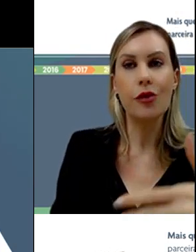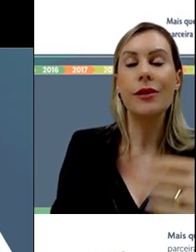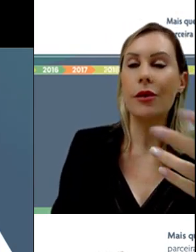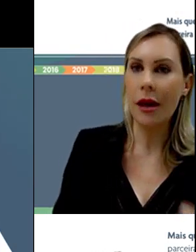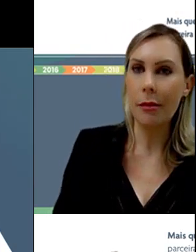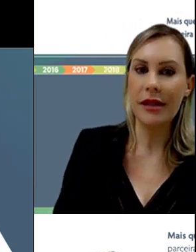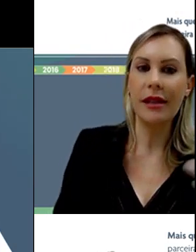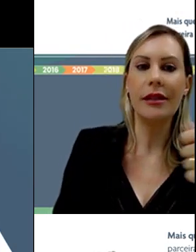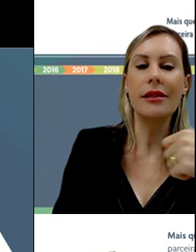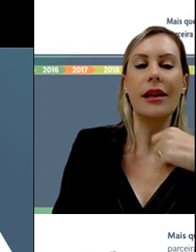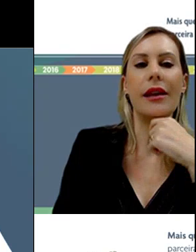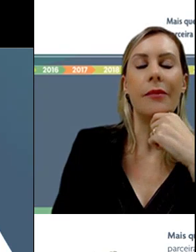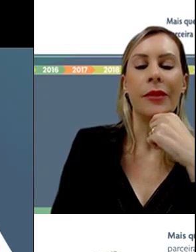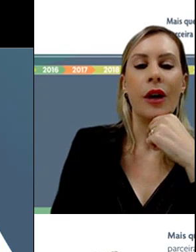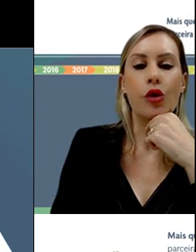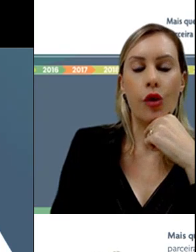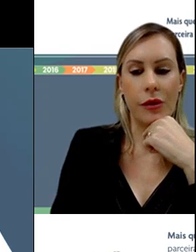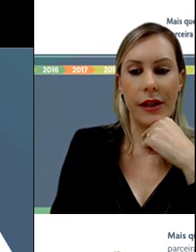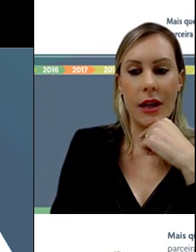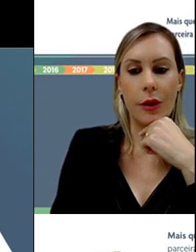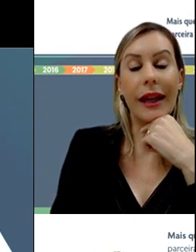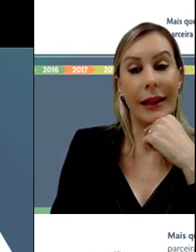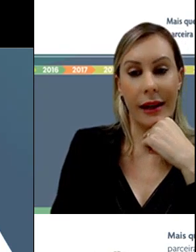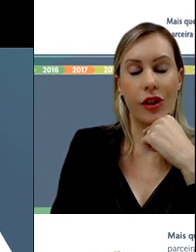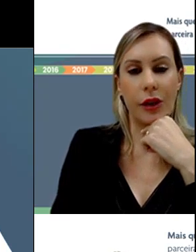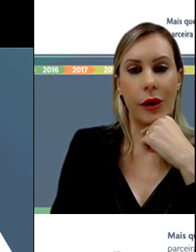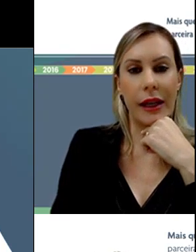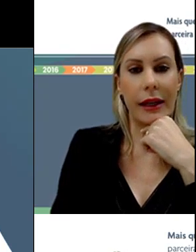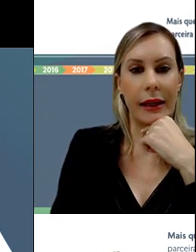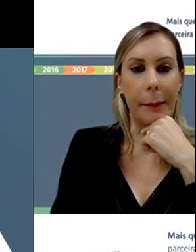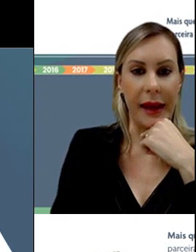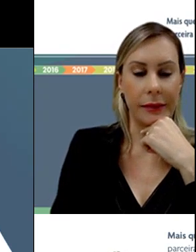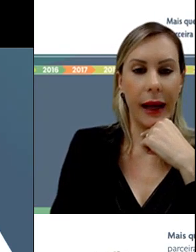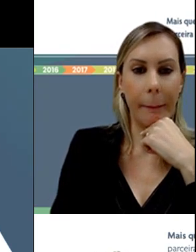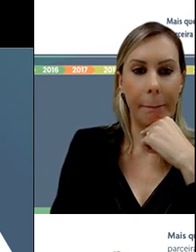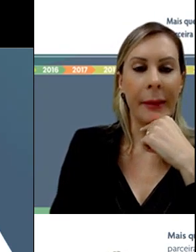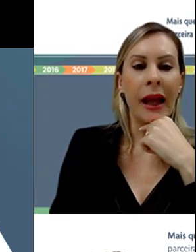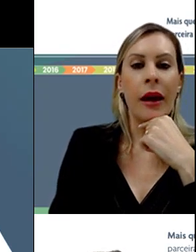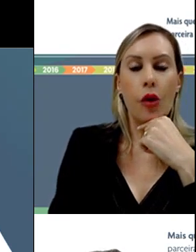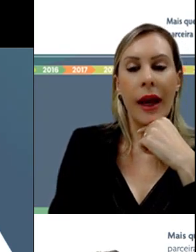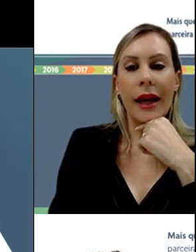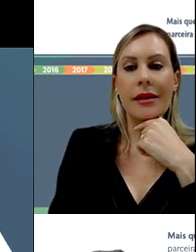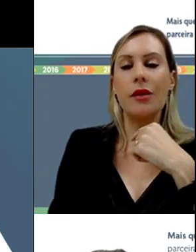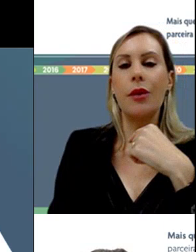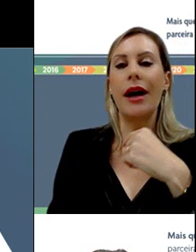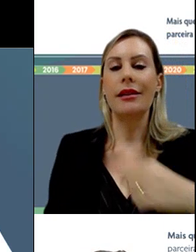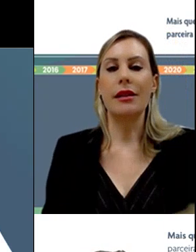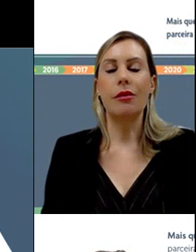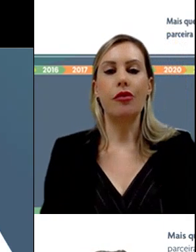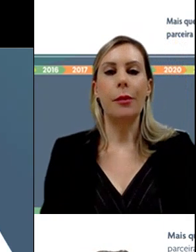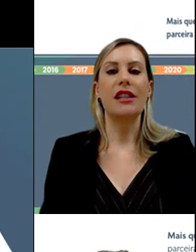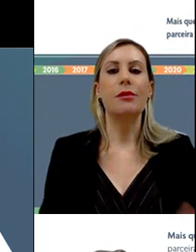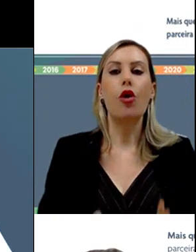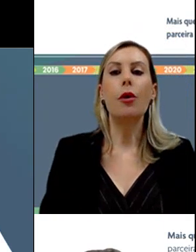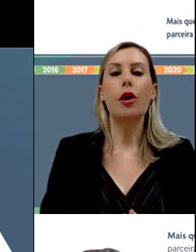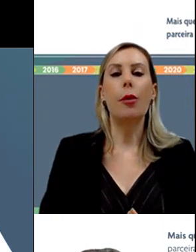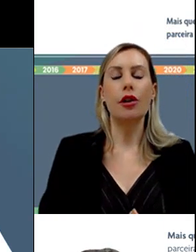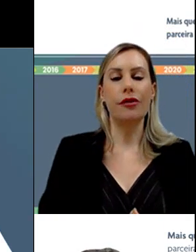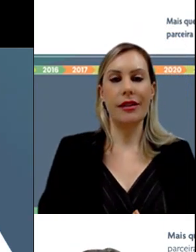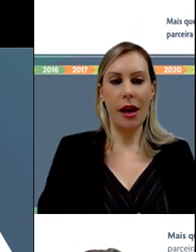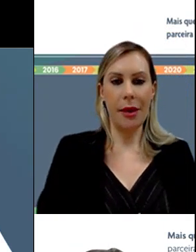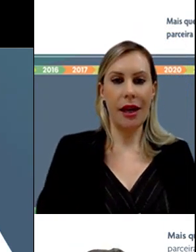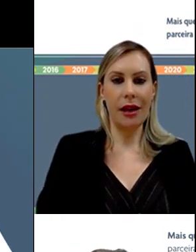votar nos seus representantes aqui no Conselho e na diretoria também, tá? Com relação à adesão à FUNPRESP,